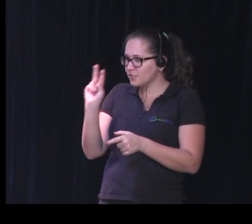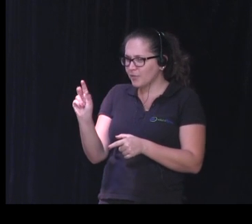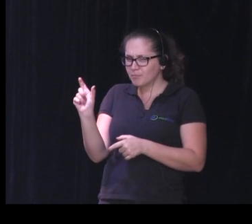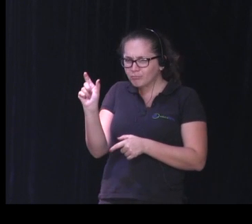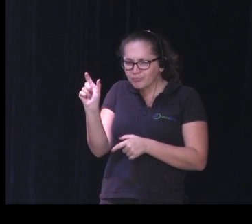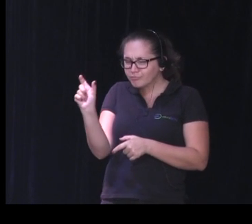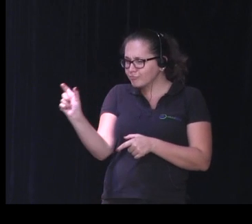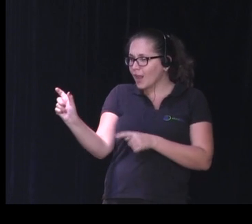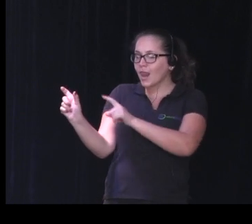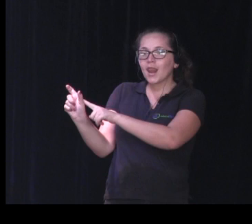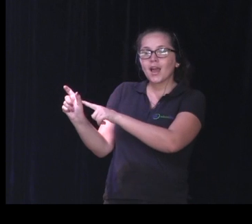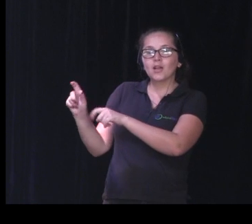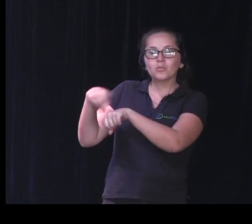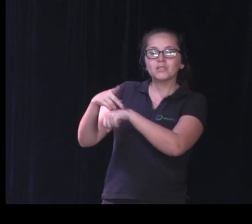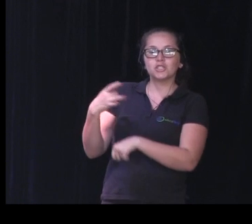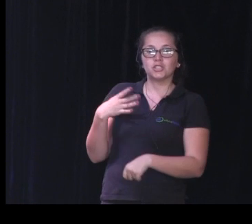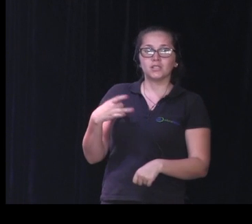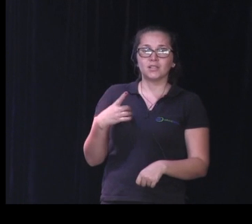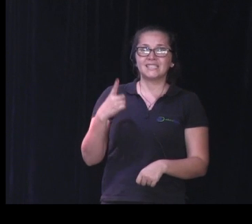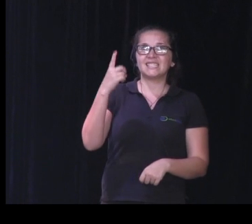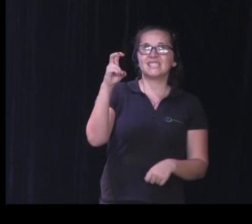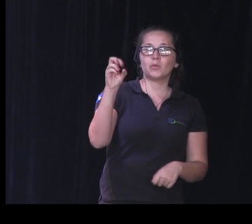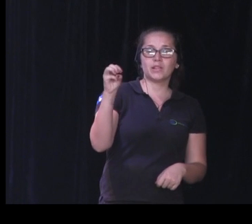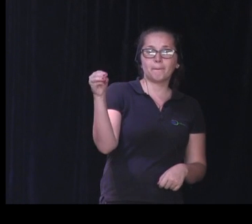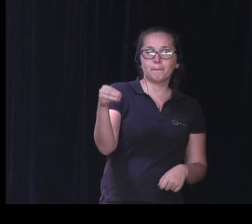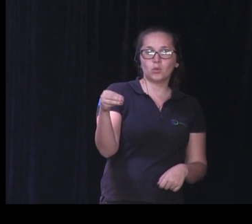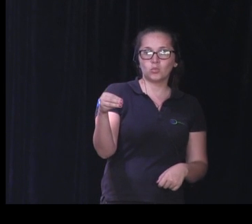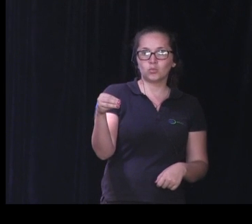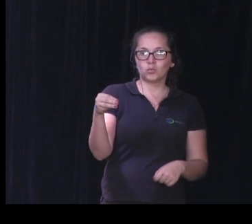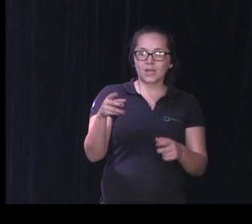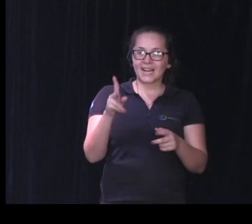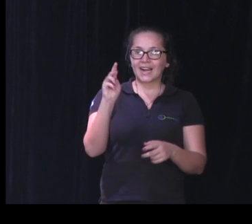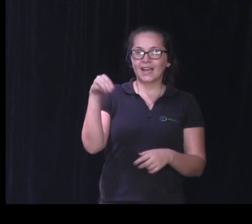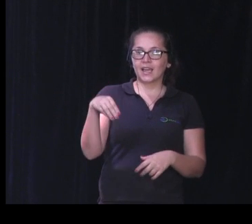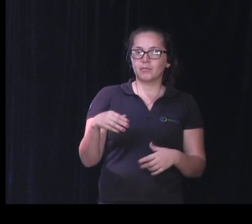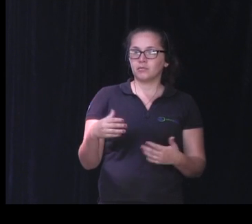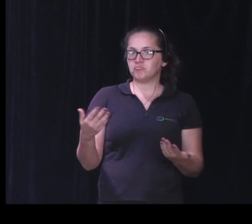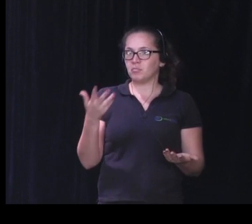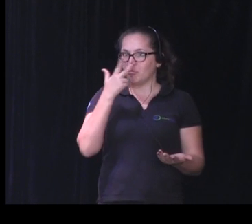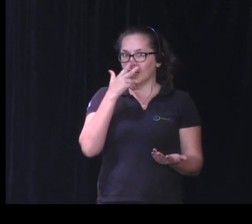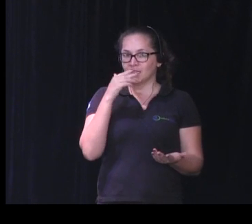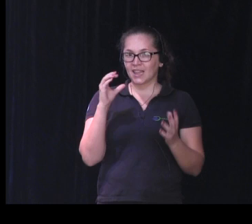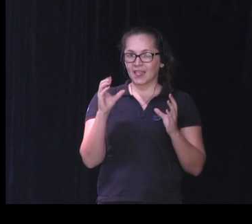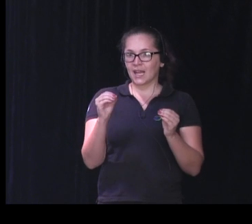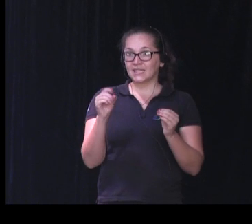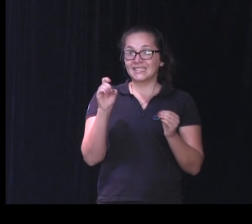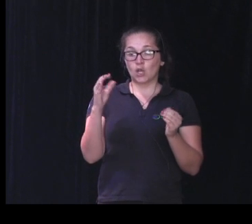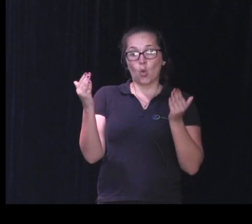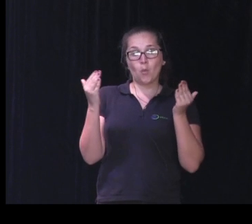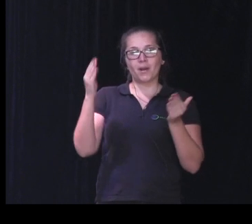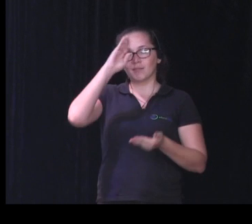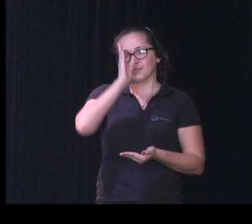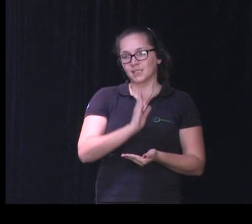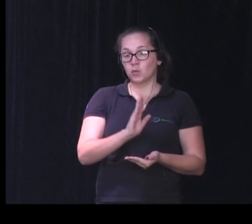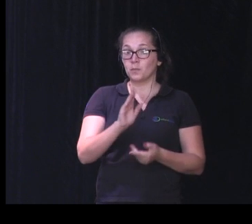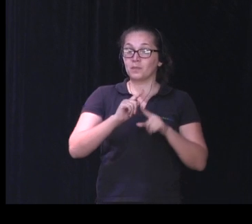Este pedacinho que nós estamos vendo do Chile não tem mais de 150 mil quilômetros quadrados, ou seja, nada